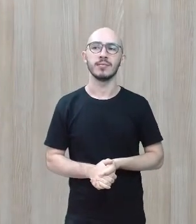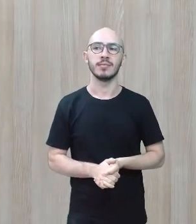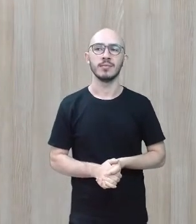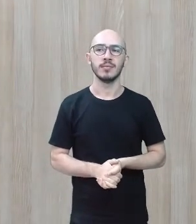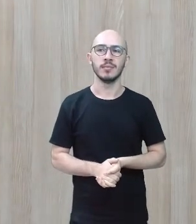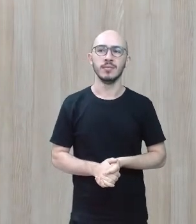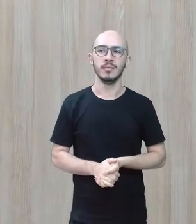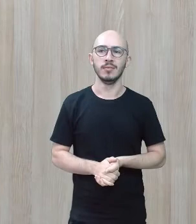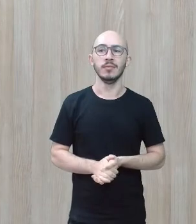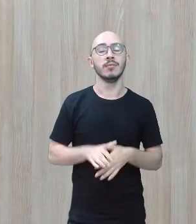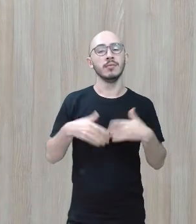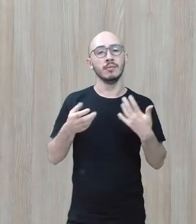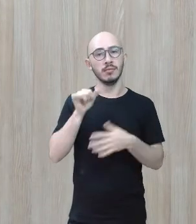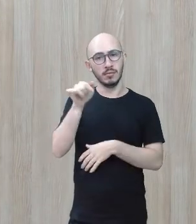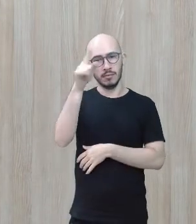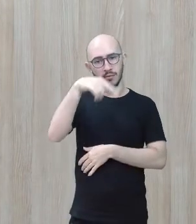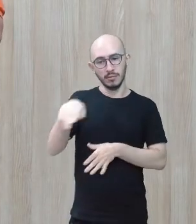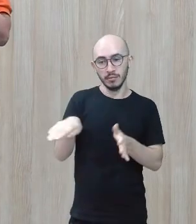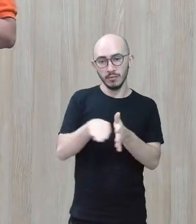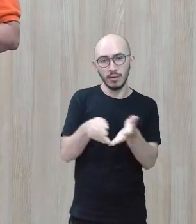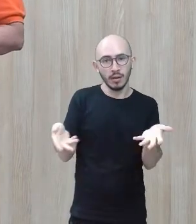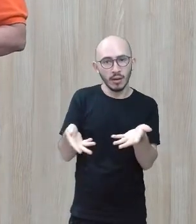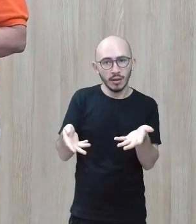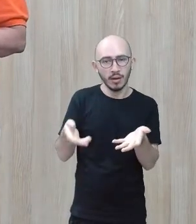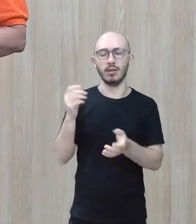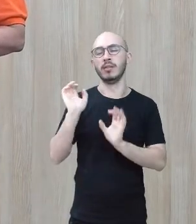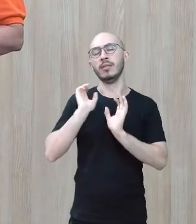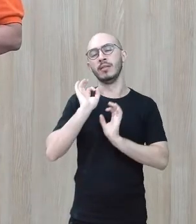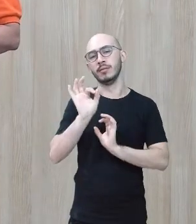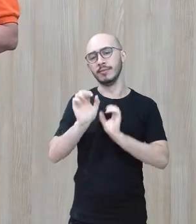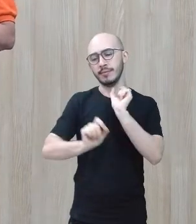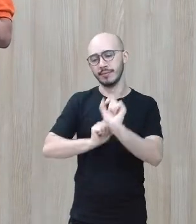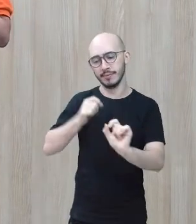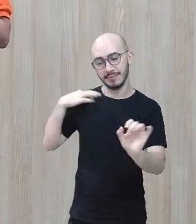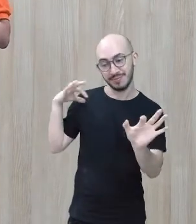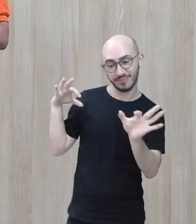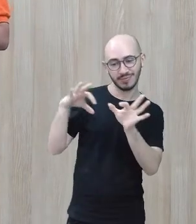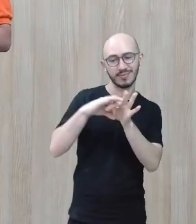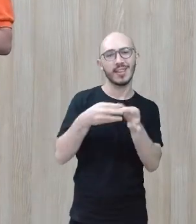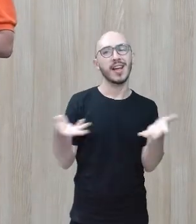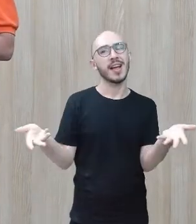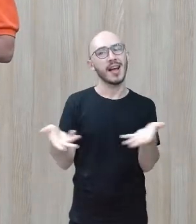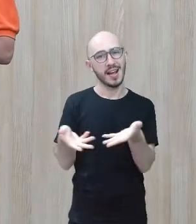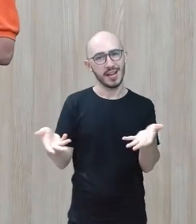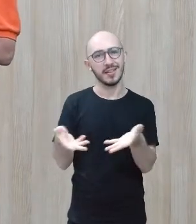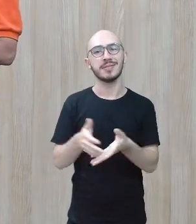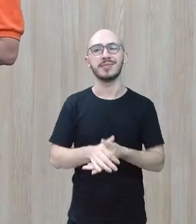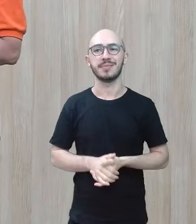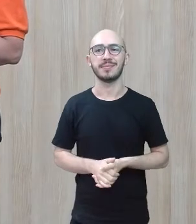começando. Se você chegou agora, você se conecta aí, faz o seu login imediatamente,